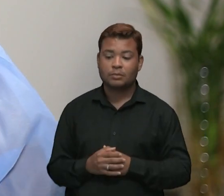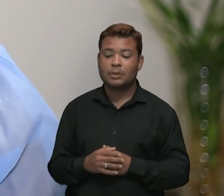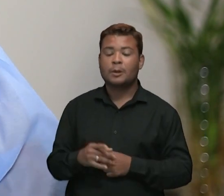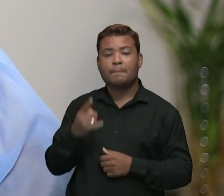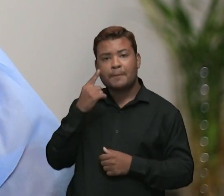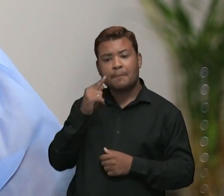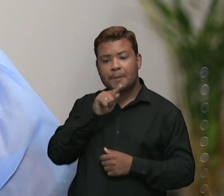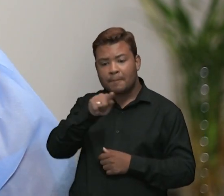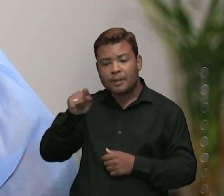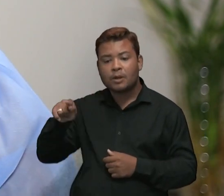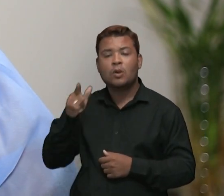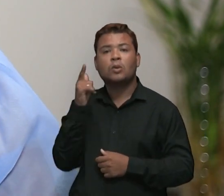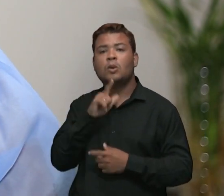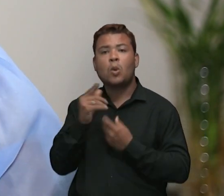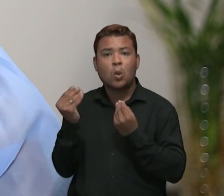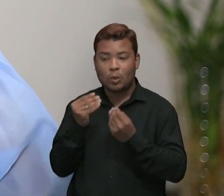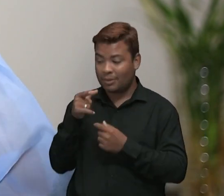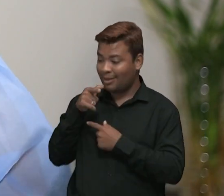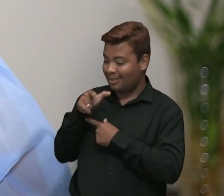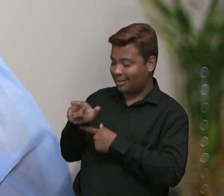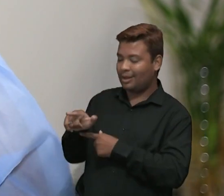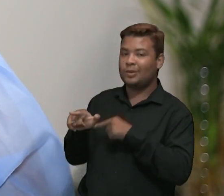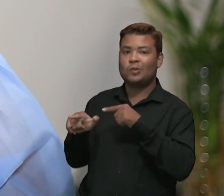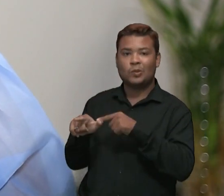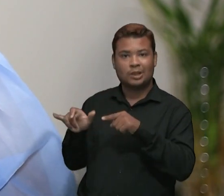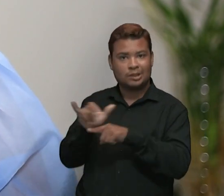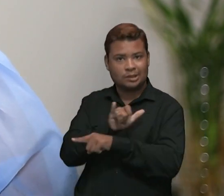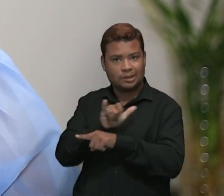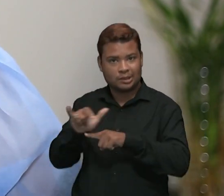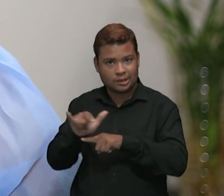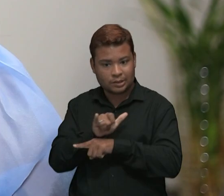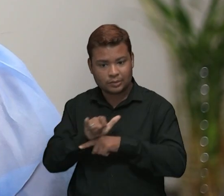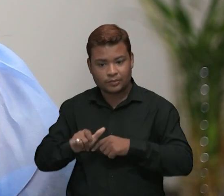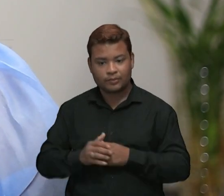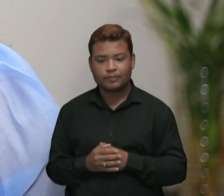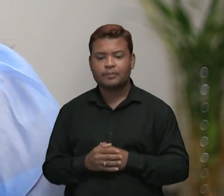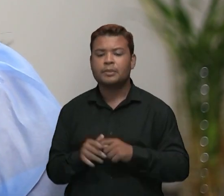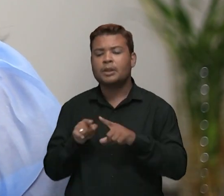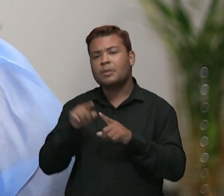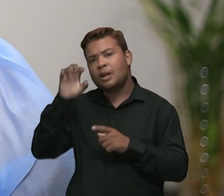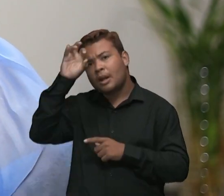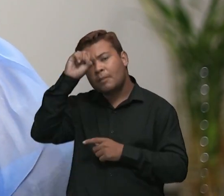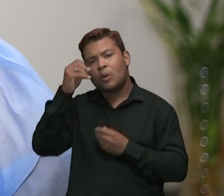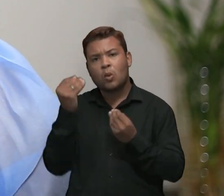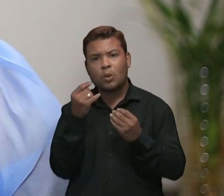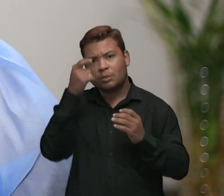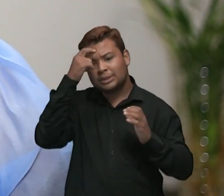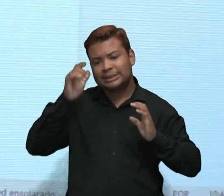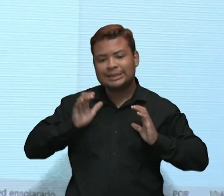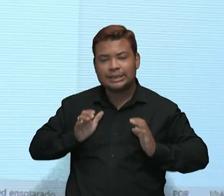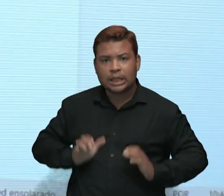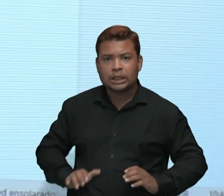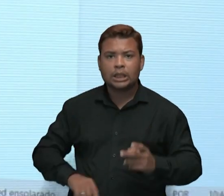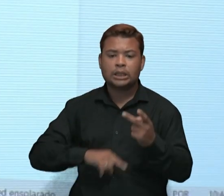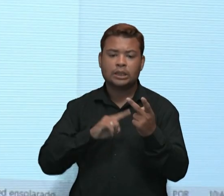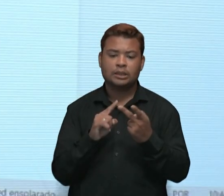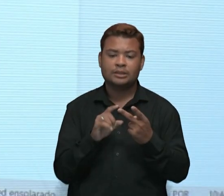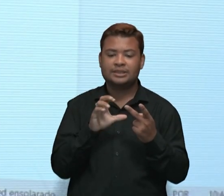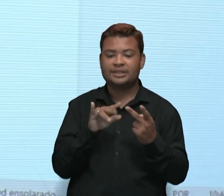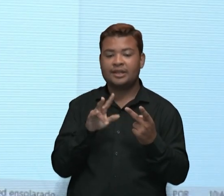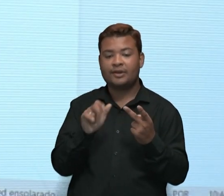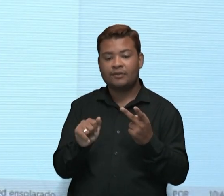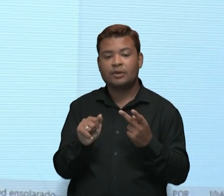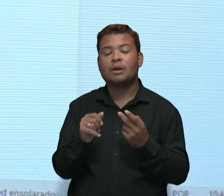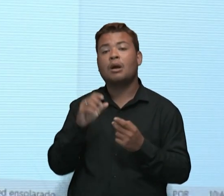é passado por meio da língua, né? Além disso, ele vai aprender também noções de cidadania, noções cívicas, que foi o que